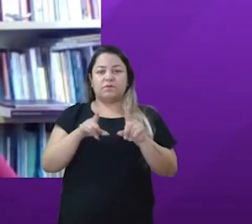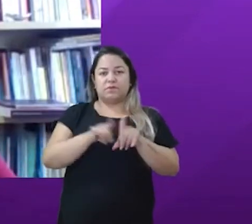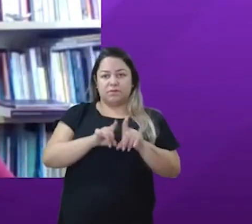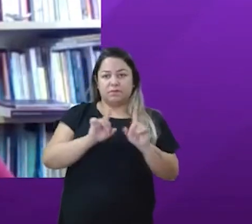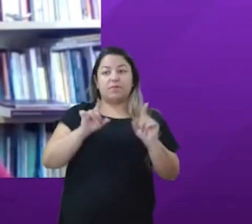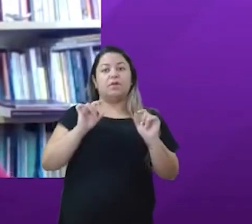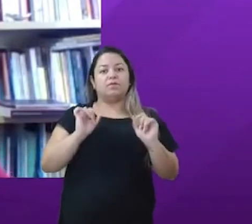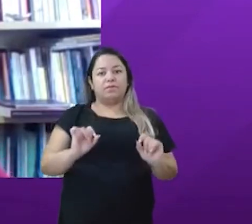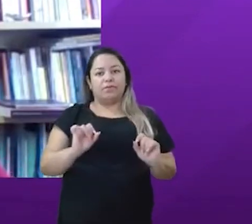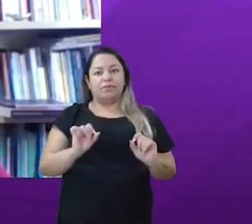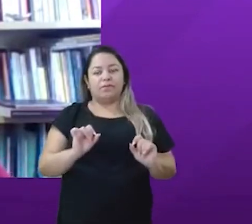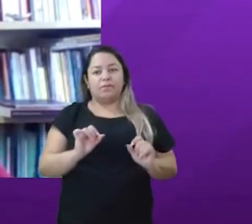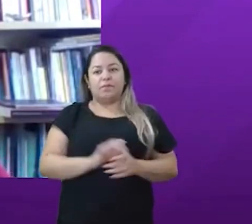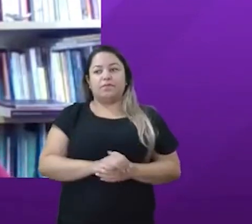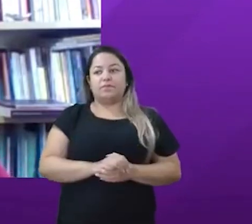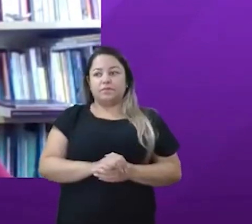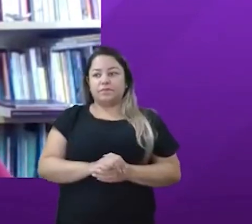dimensões